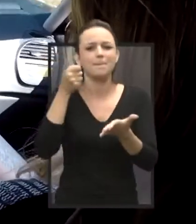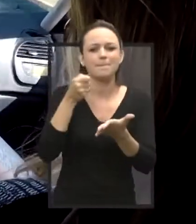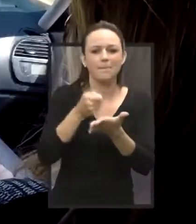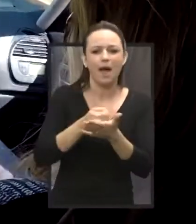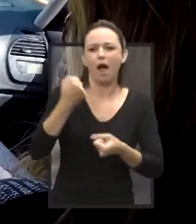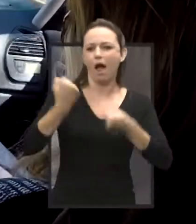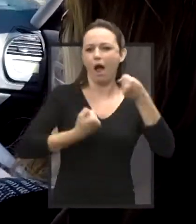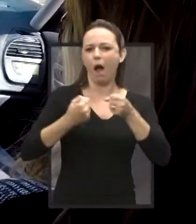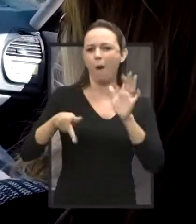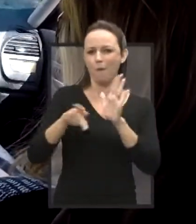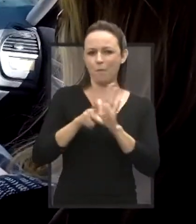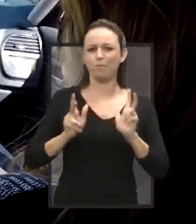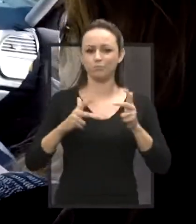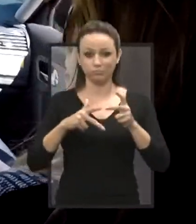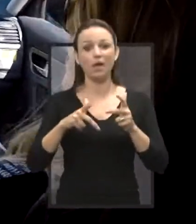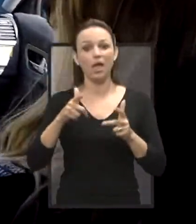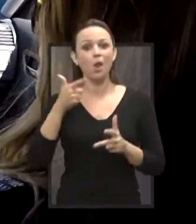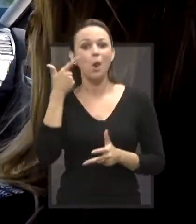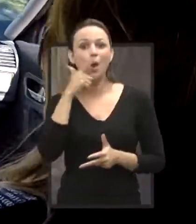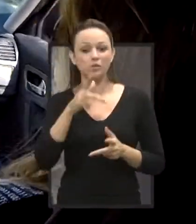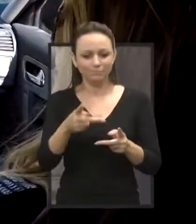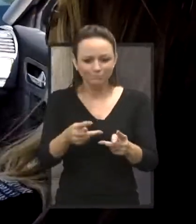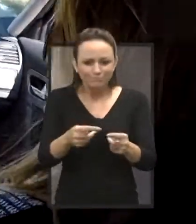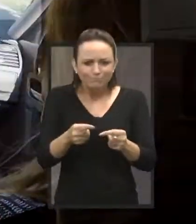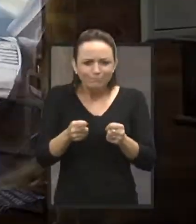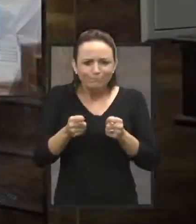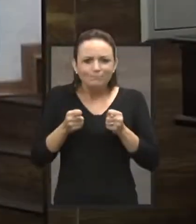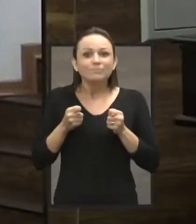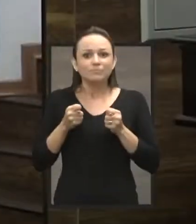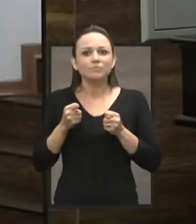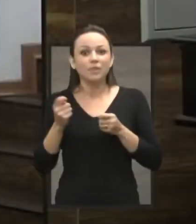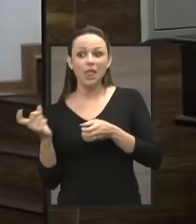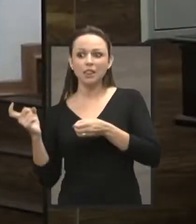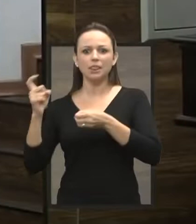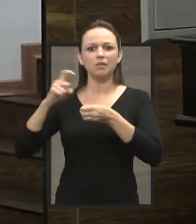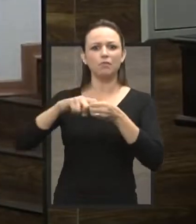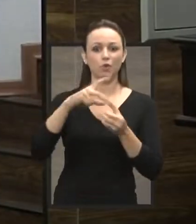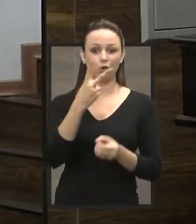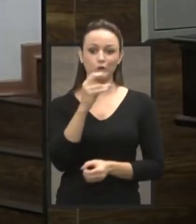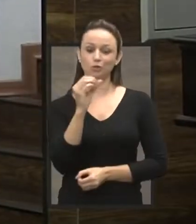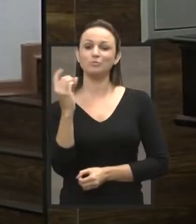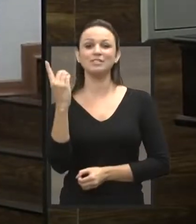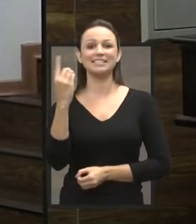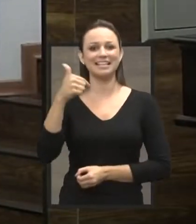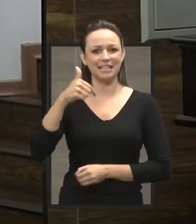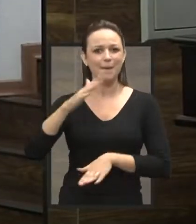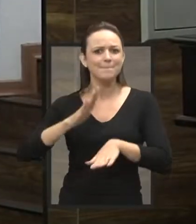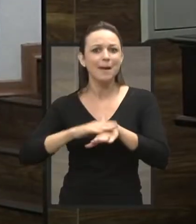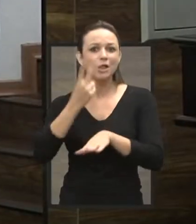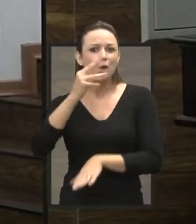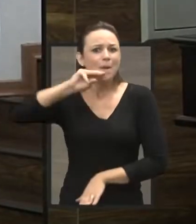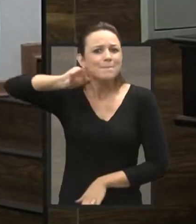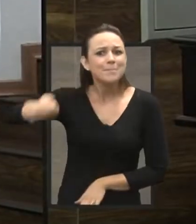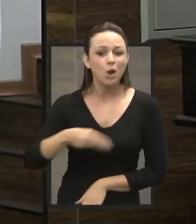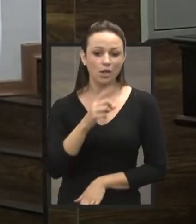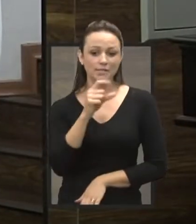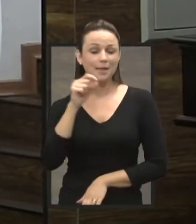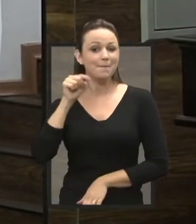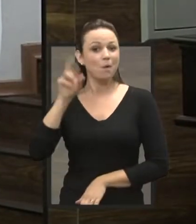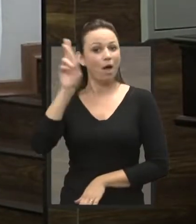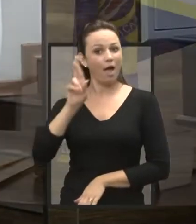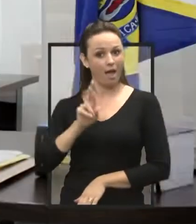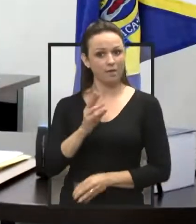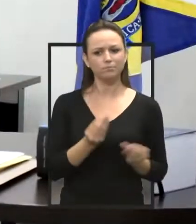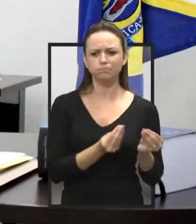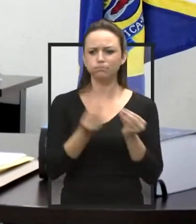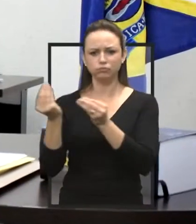o parlamentar conseguiu economizar dinheiro e devolveu só em 2017 mais de